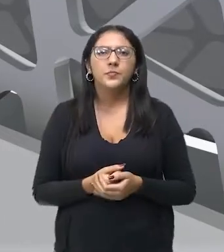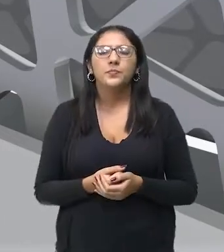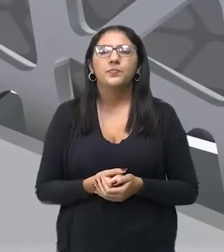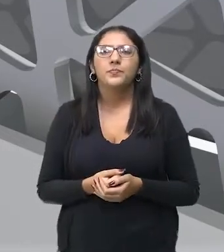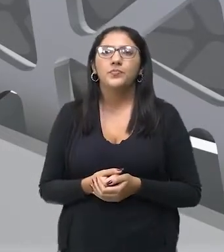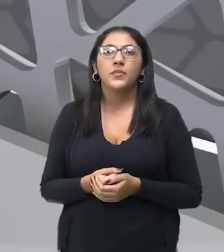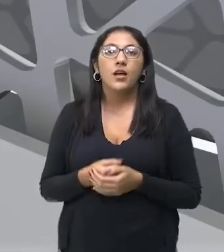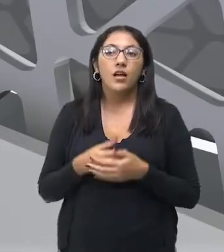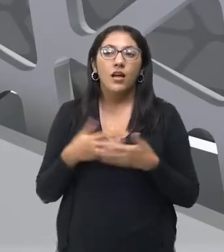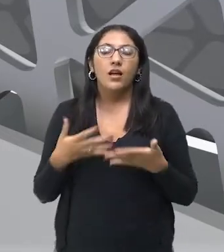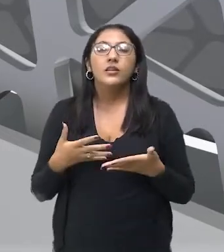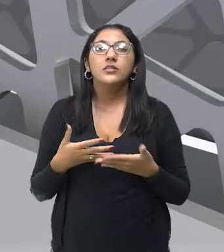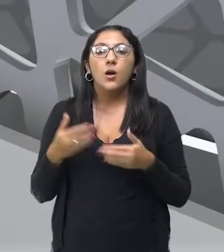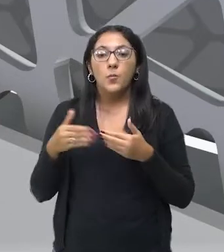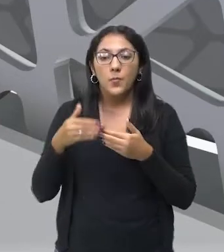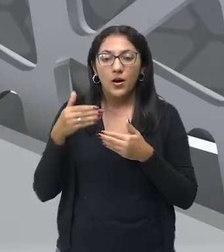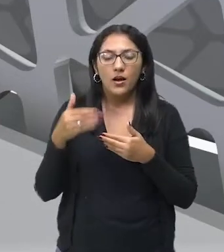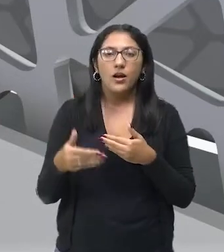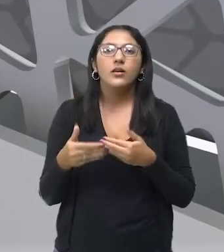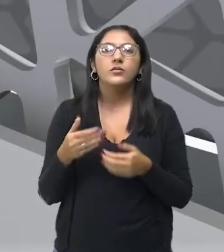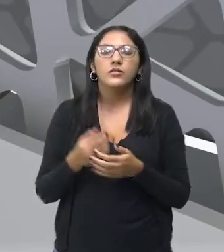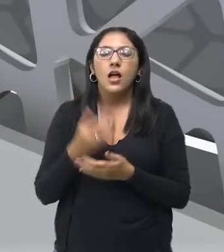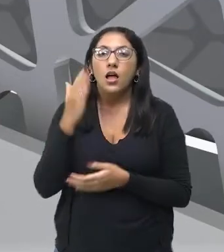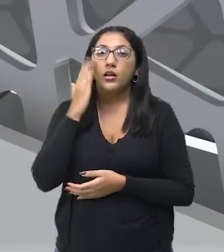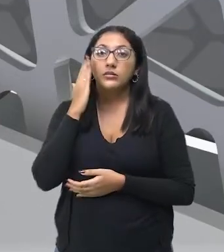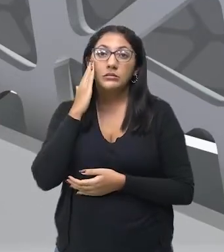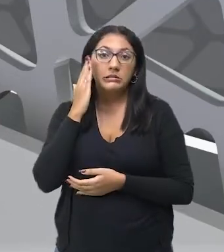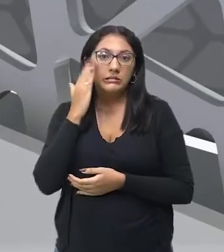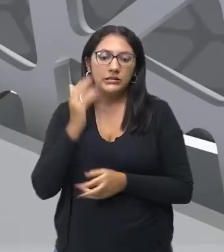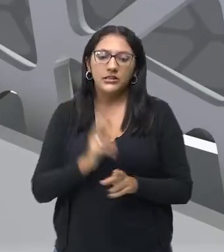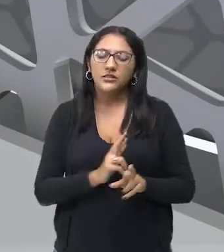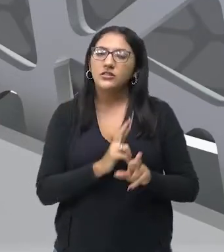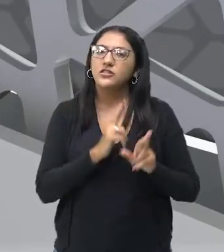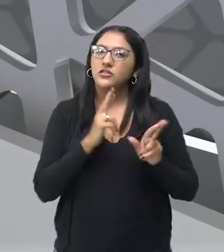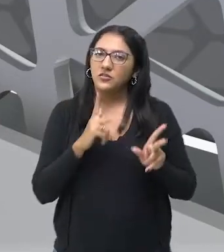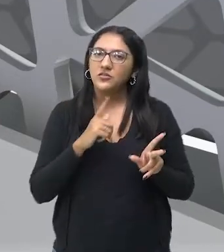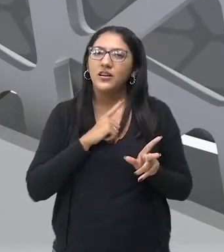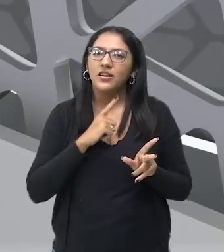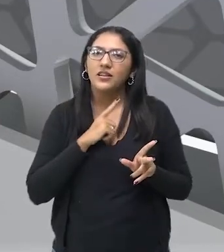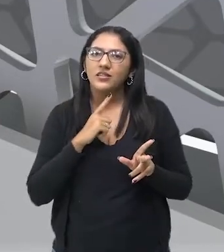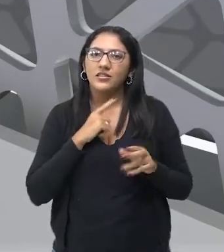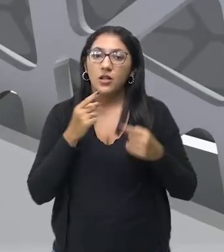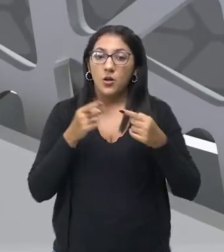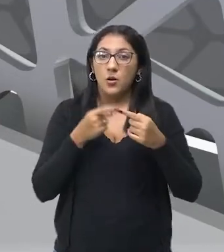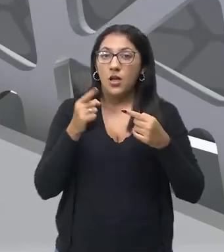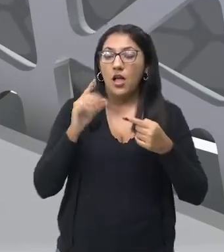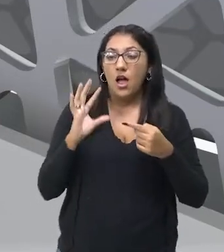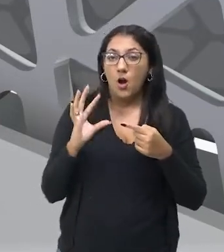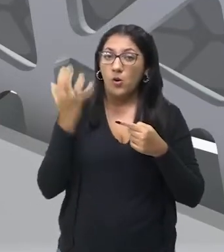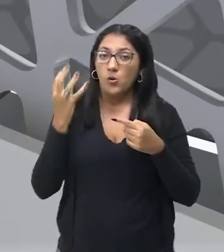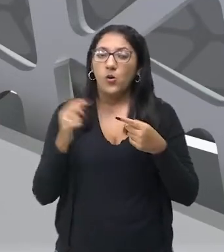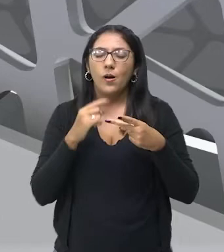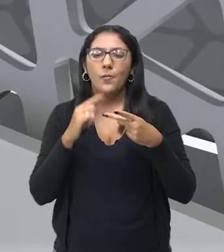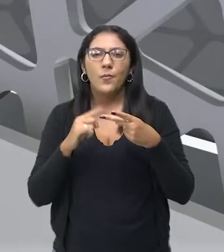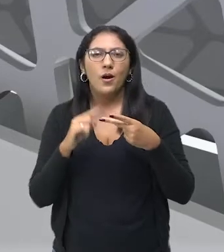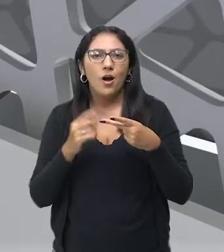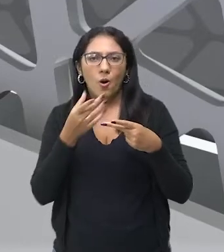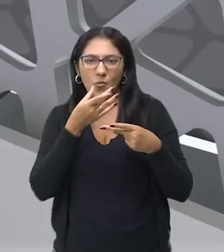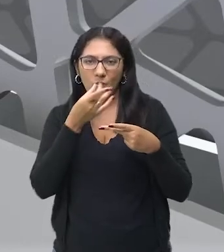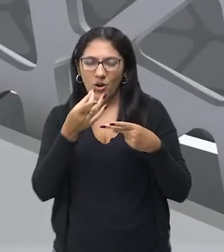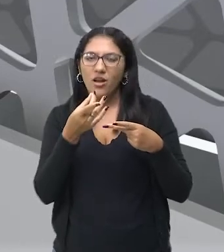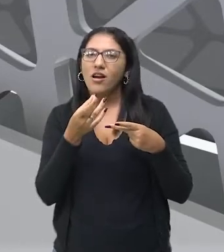Então, 7º ano, a partir de agora, entendam a diferença entre o que é um fato e o que é uma